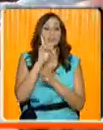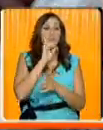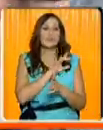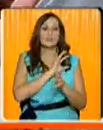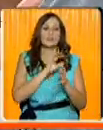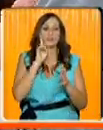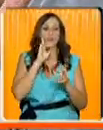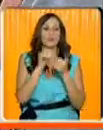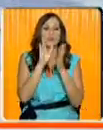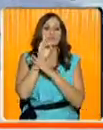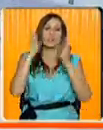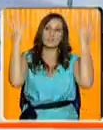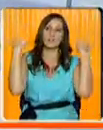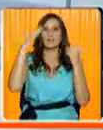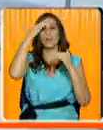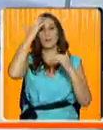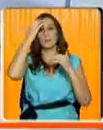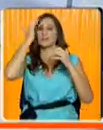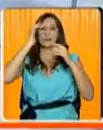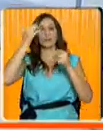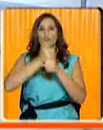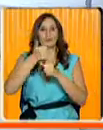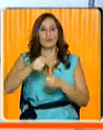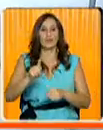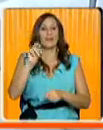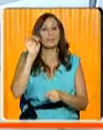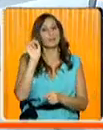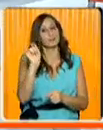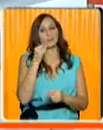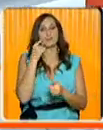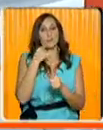somos desequilibradas. Já estamos a dizer isso há meia hora.